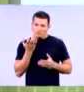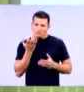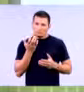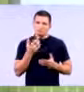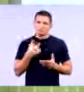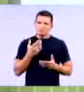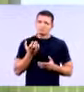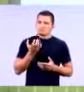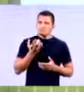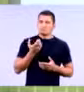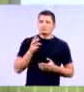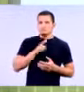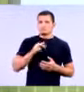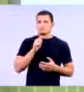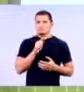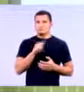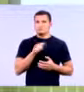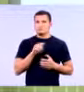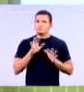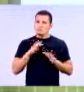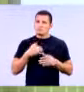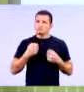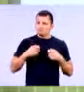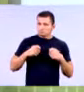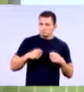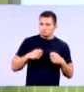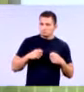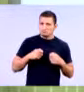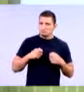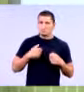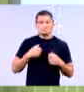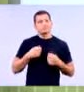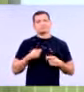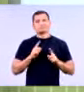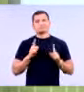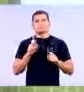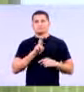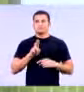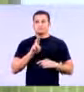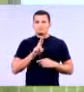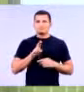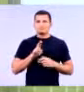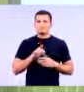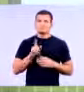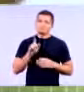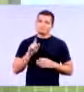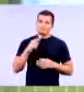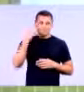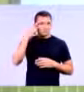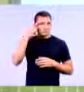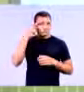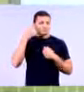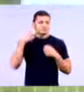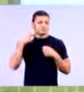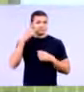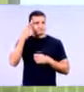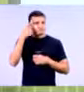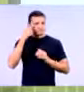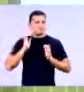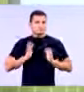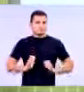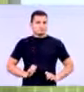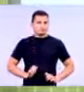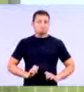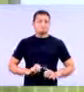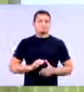acho que eu quero utilizar isso aqui, mas eu não devo utilizar dessa forma, né? Então, há uma reflexão ética aí que deve ser cumprida